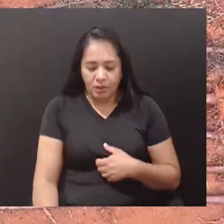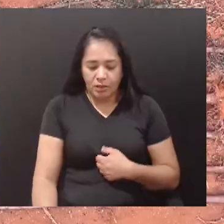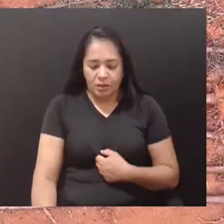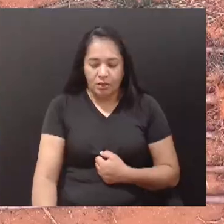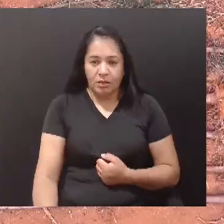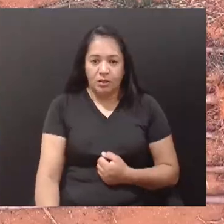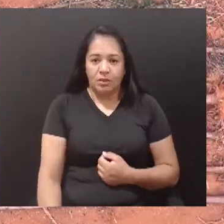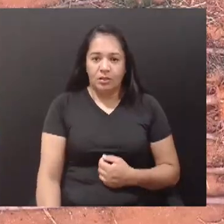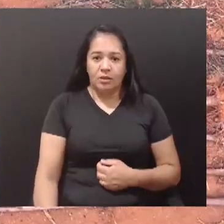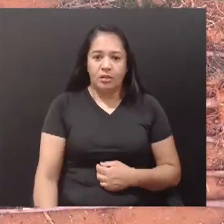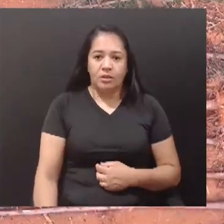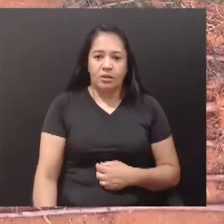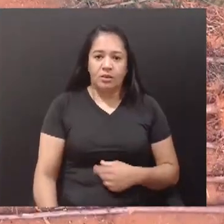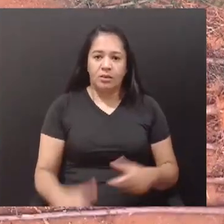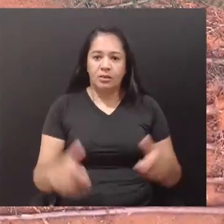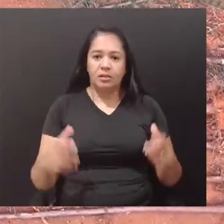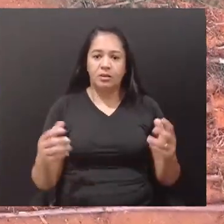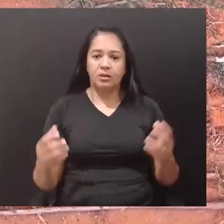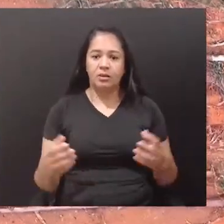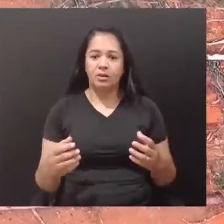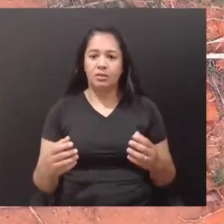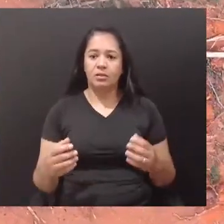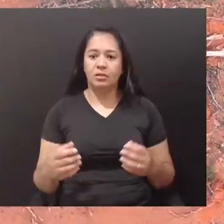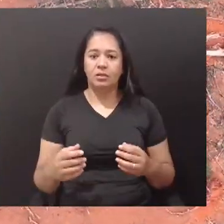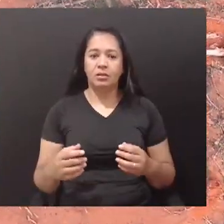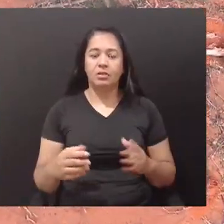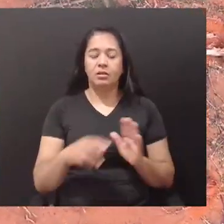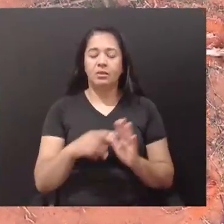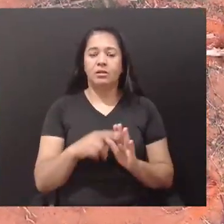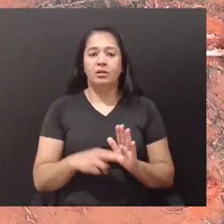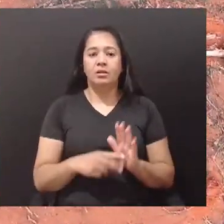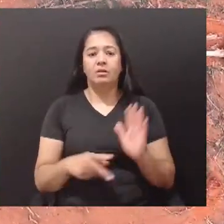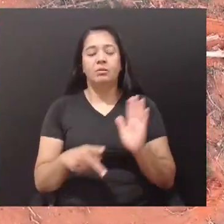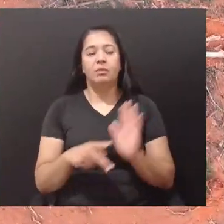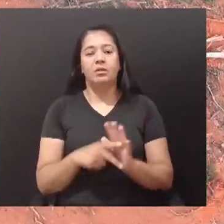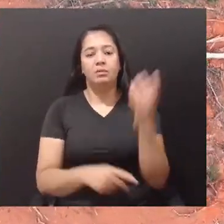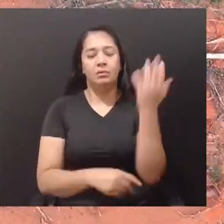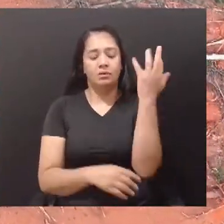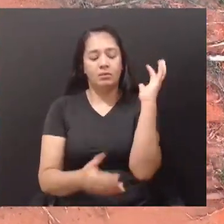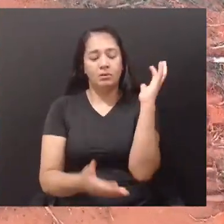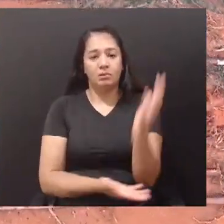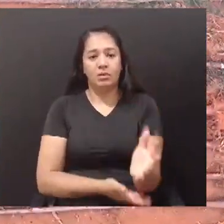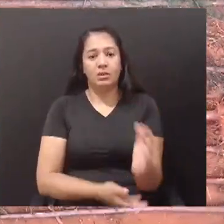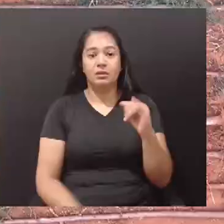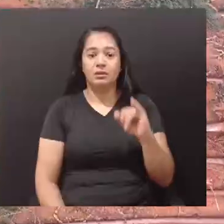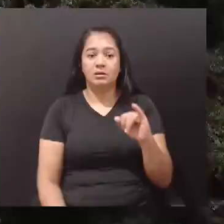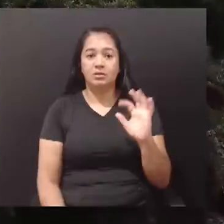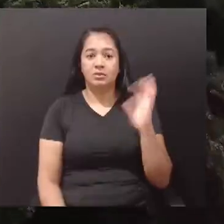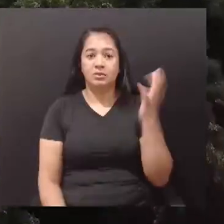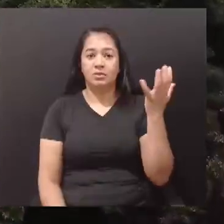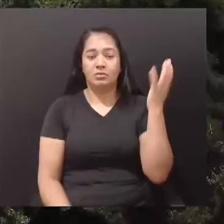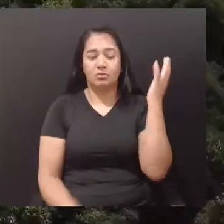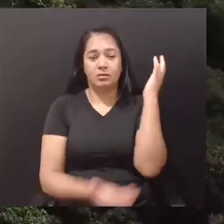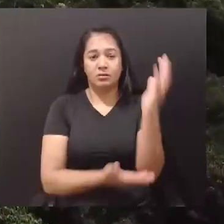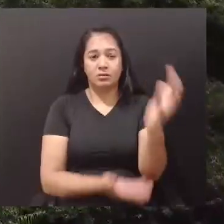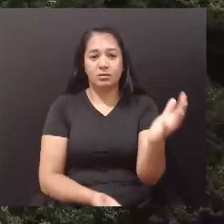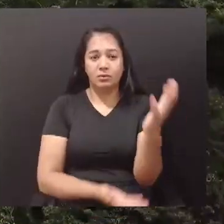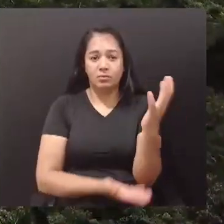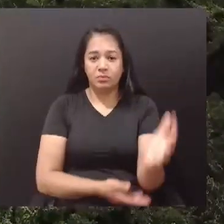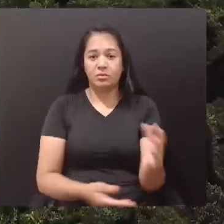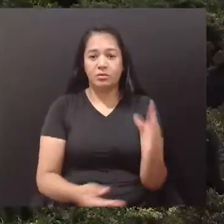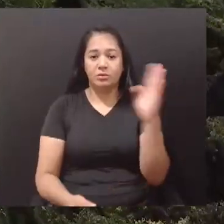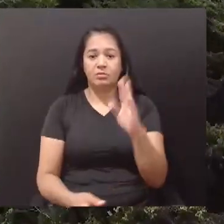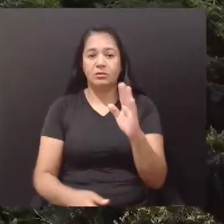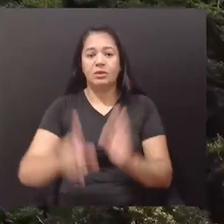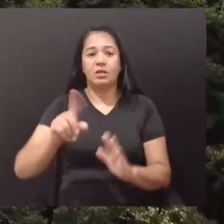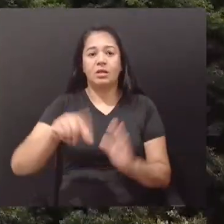volume, a maior intensidade de restrições para desmatamento. Então, quando ocorre desmatamento ilegal no Brasil, ele realmente é um crime